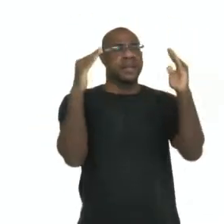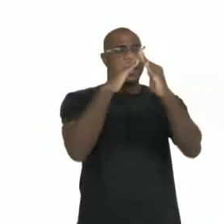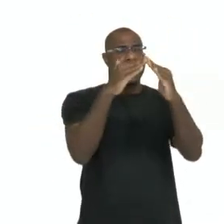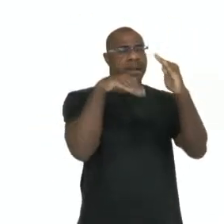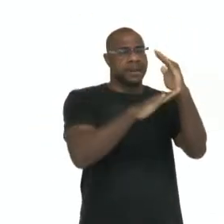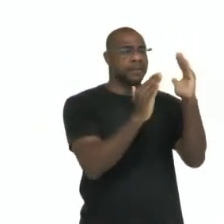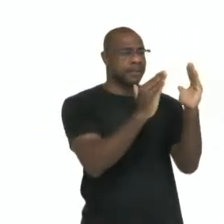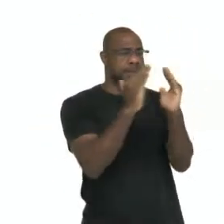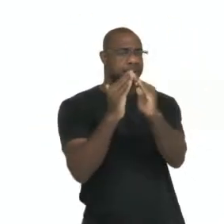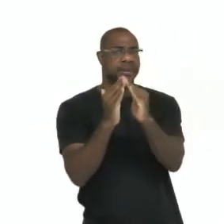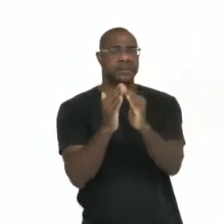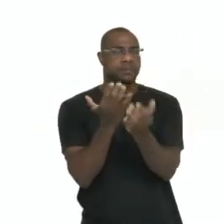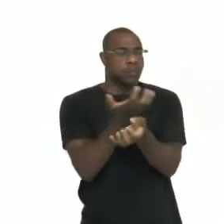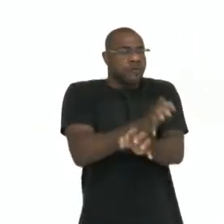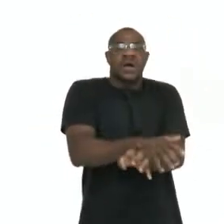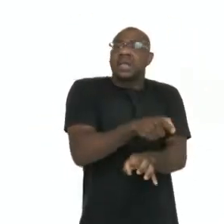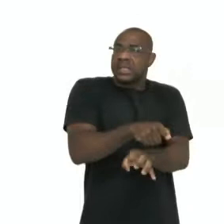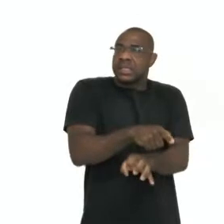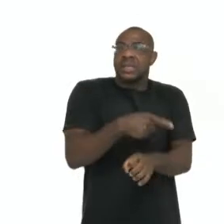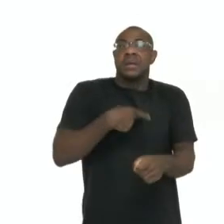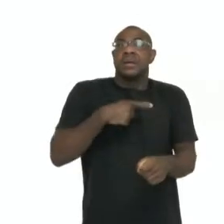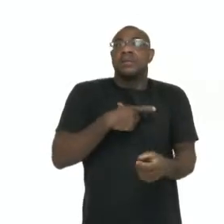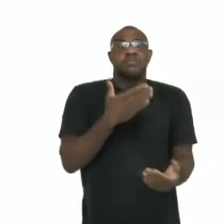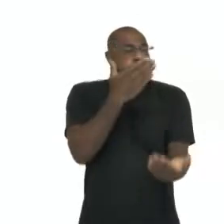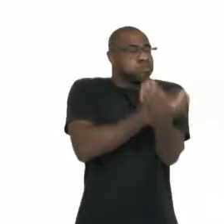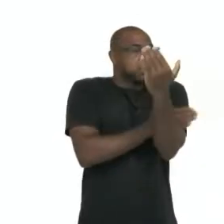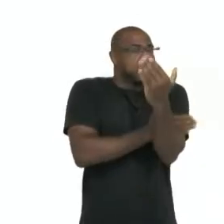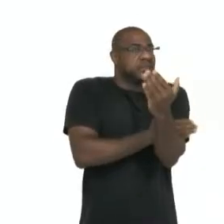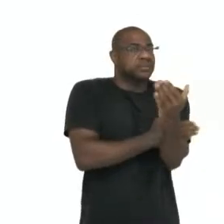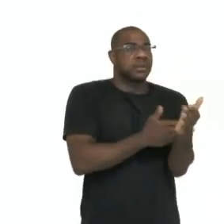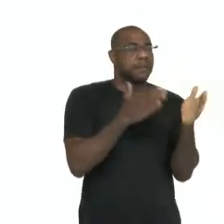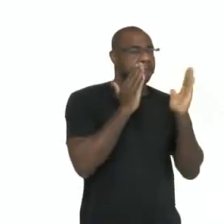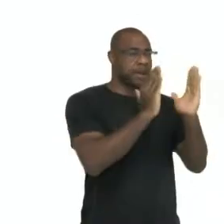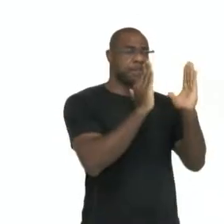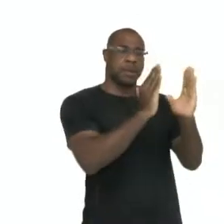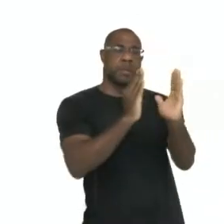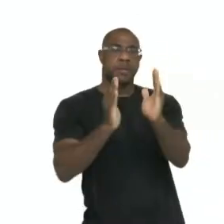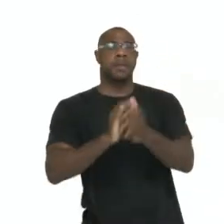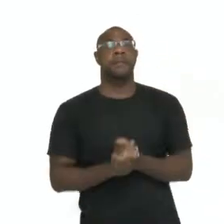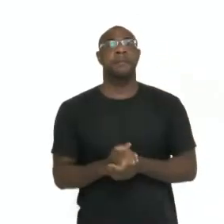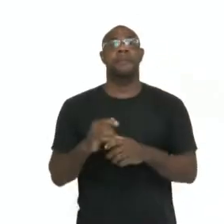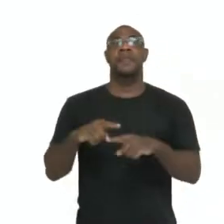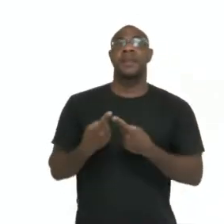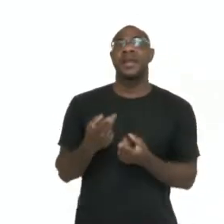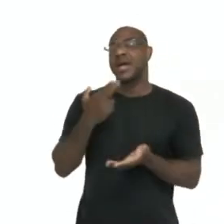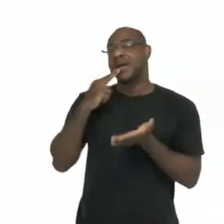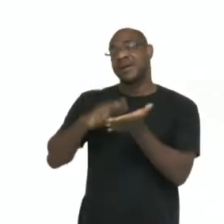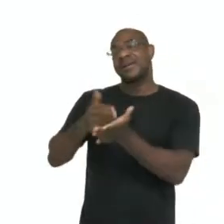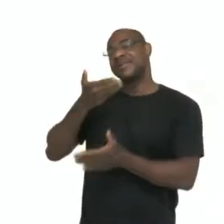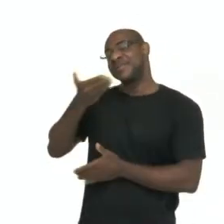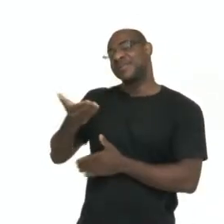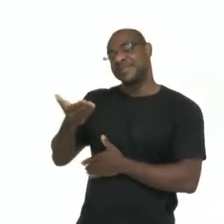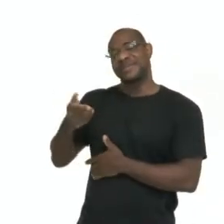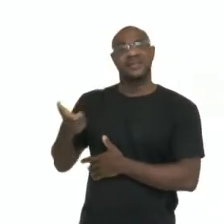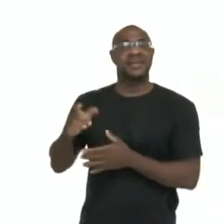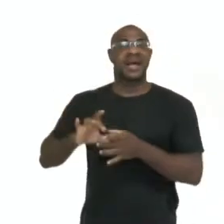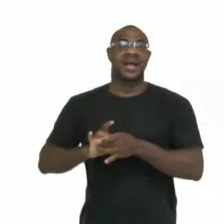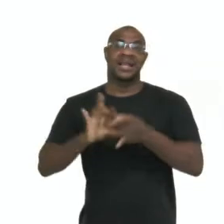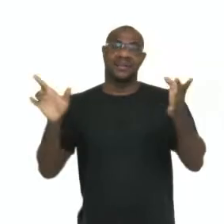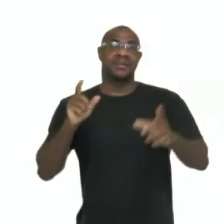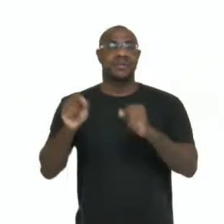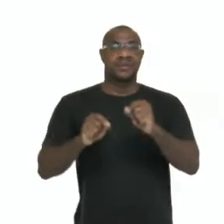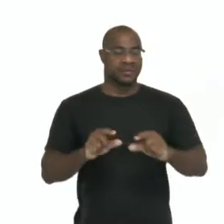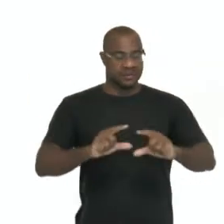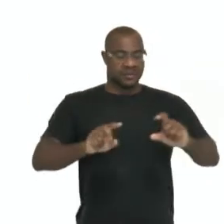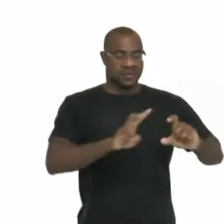casinhas, desocupadas pelas pastas ou nas prateleiras. Então, essa é uma carta de solicitação que está disponibilizada no